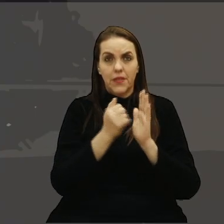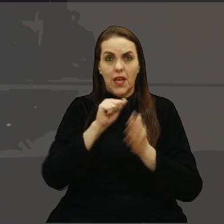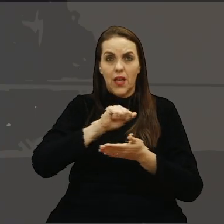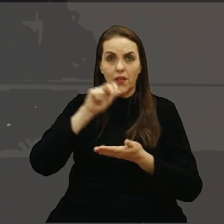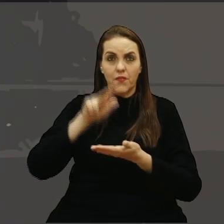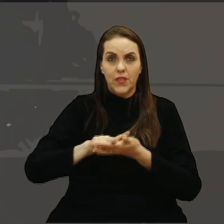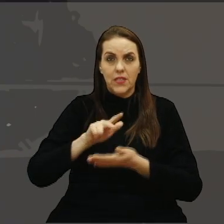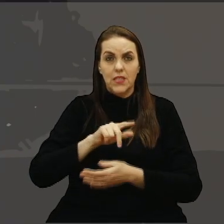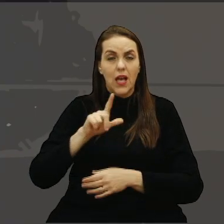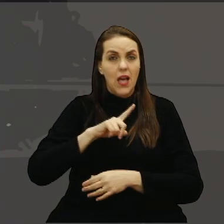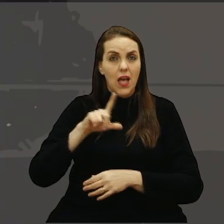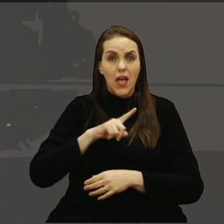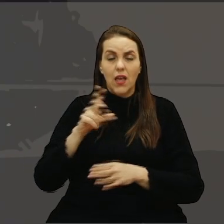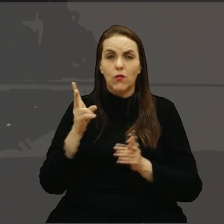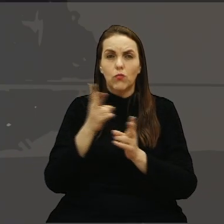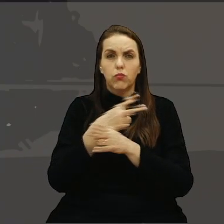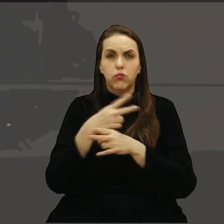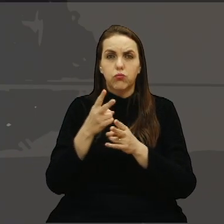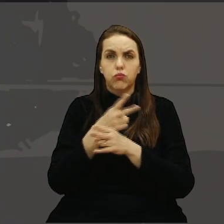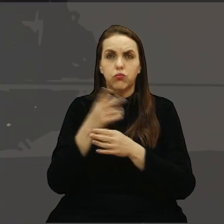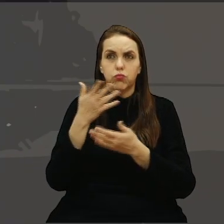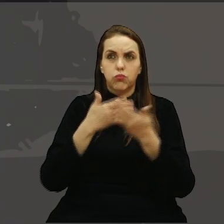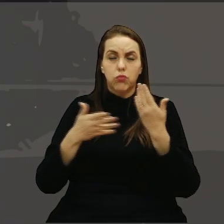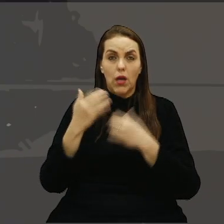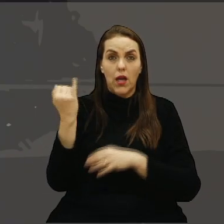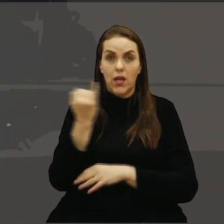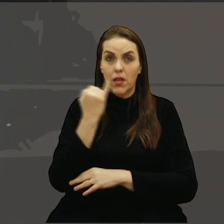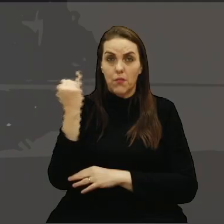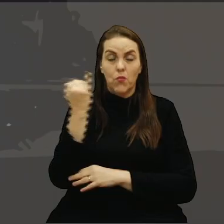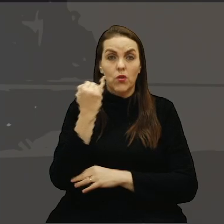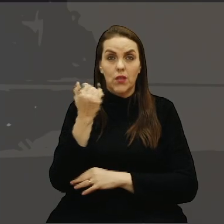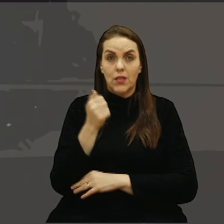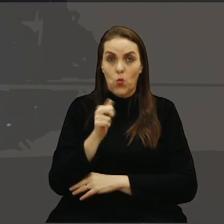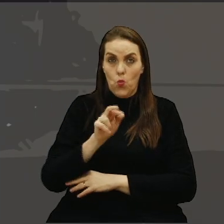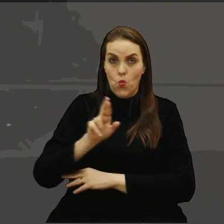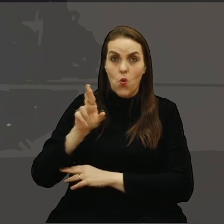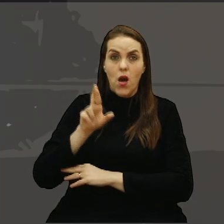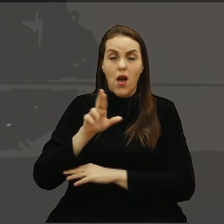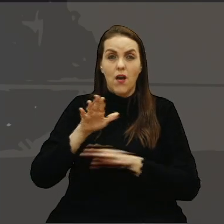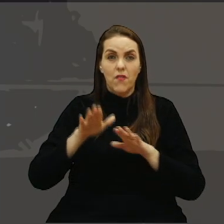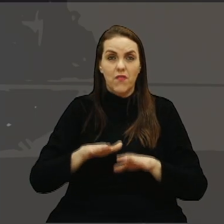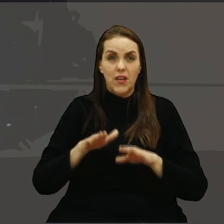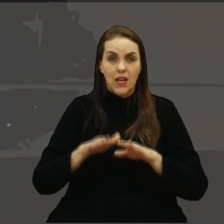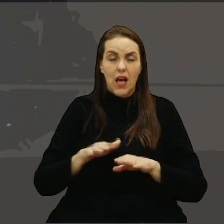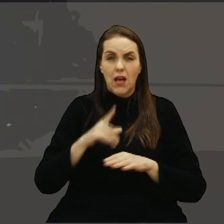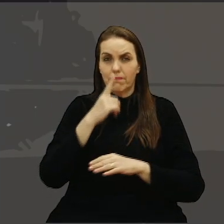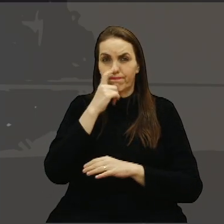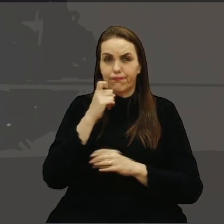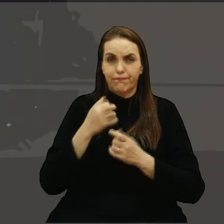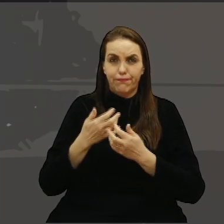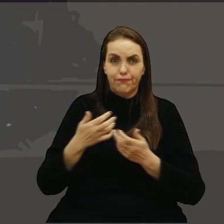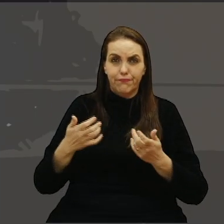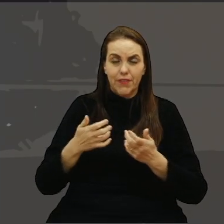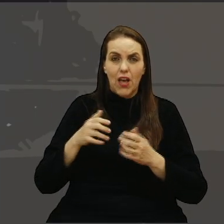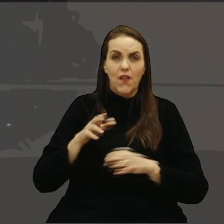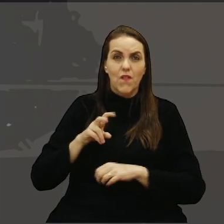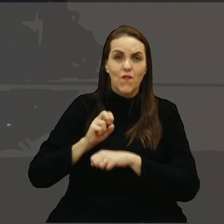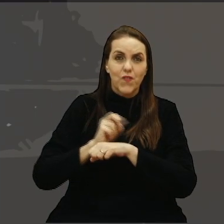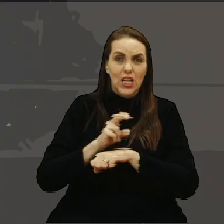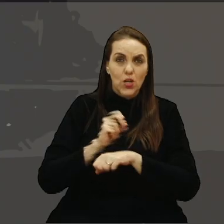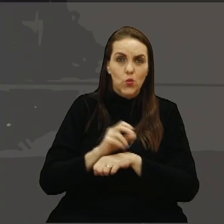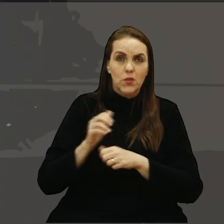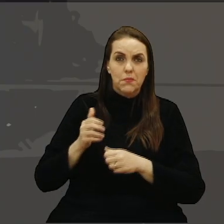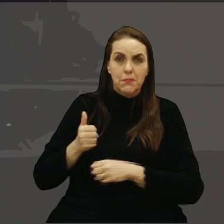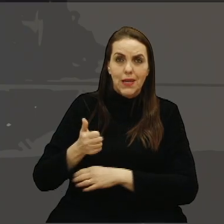ventilação é crucial para garantir a circulação de ar, evitar o acúmulo de fungos e a disseminação de vírus e